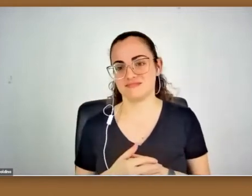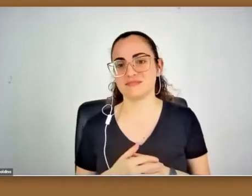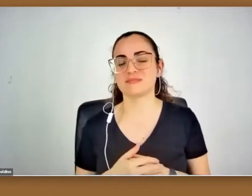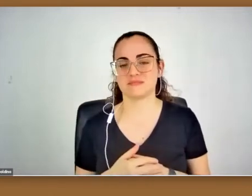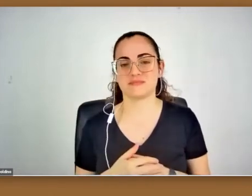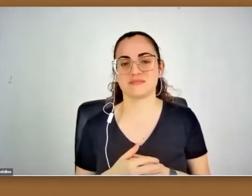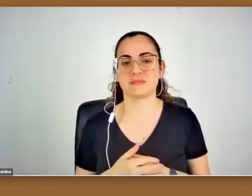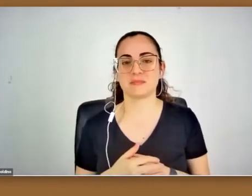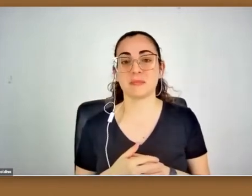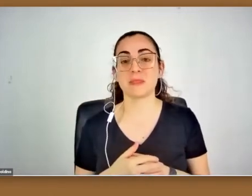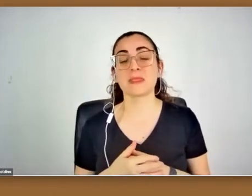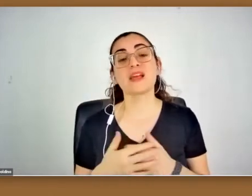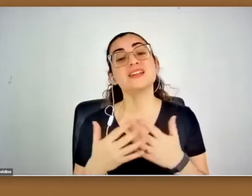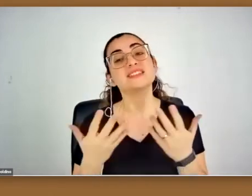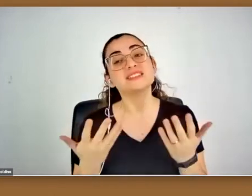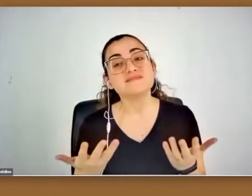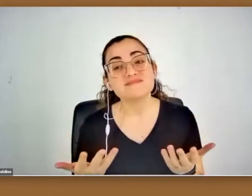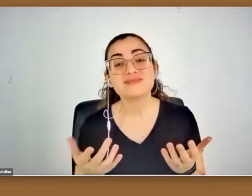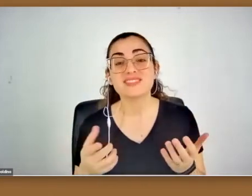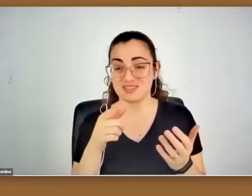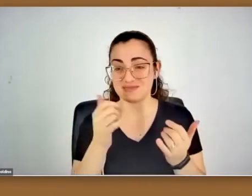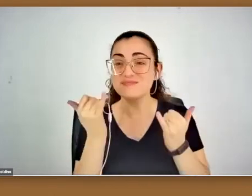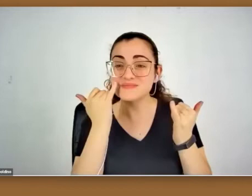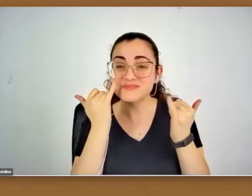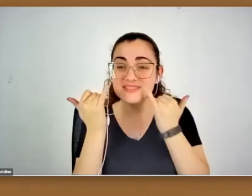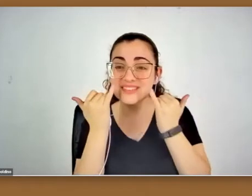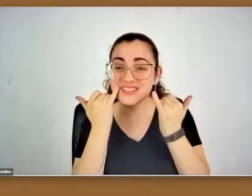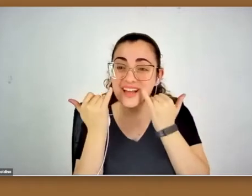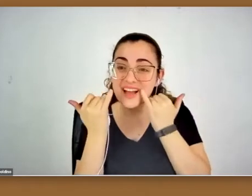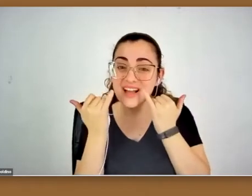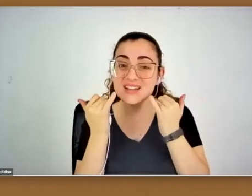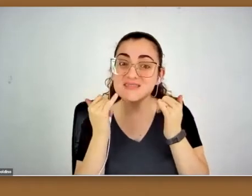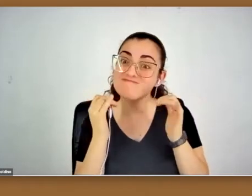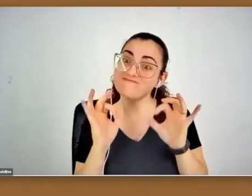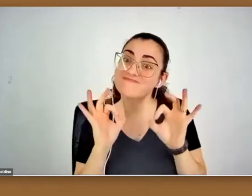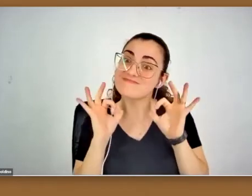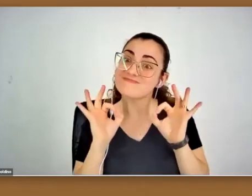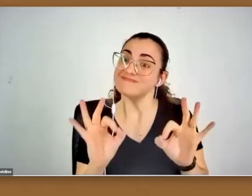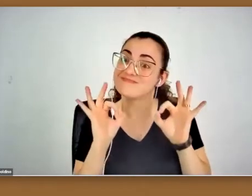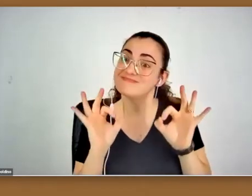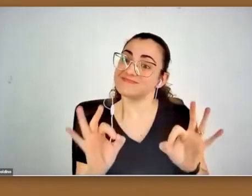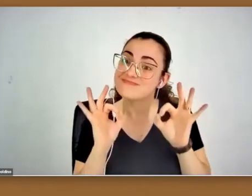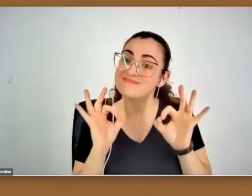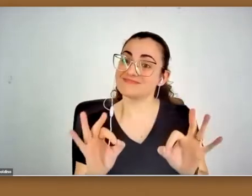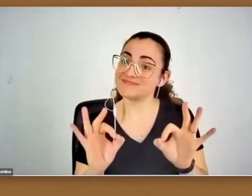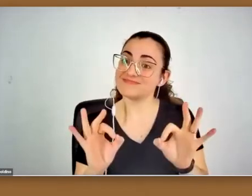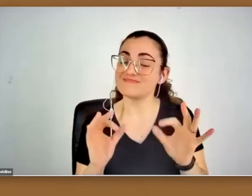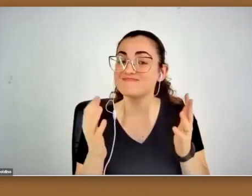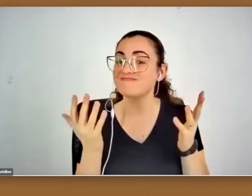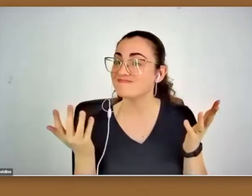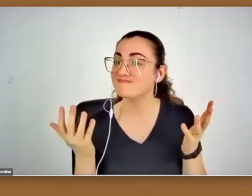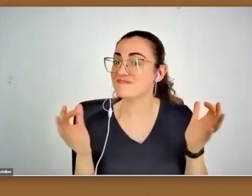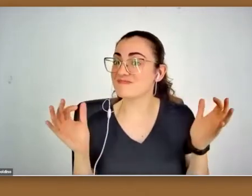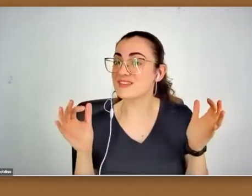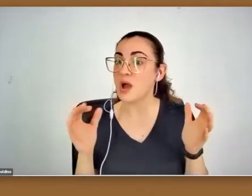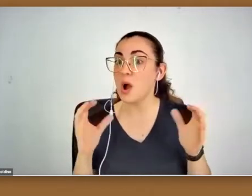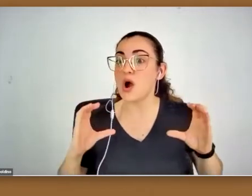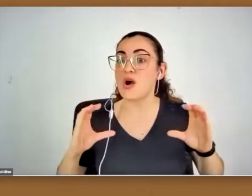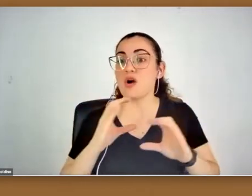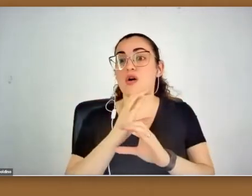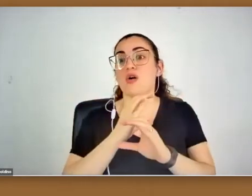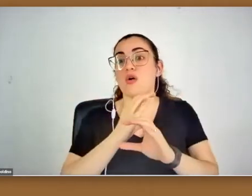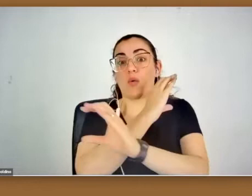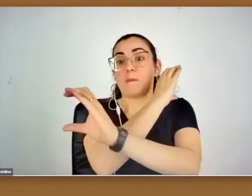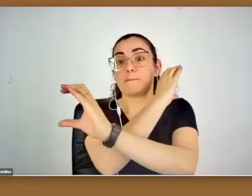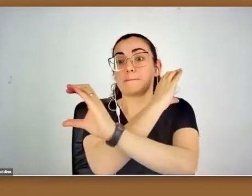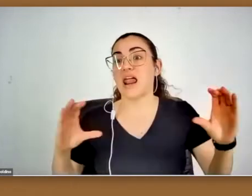Que esses dados aqui eles são uma ponta de um iceberg. O que tem embaixo ali é muito mais. São os assintomáticos, que são as